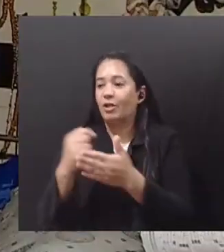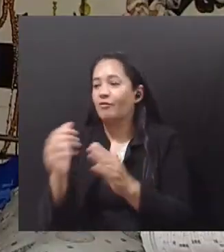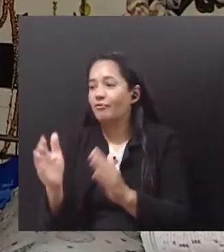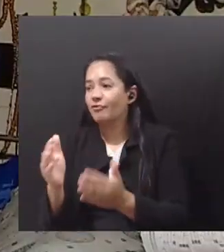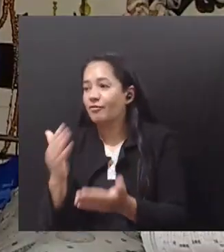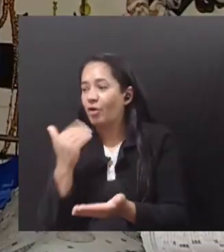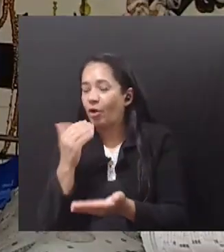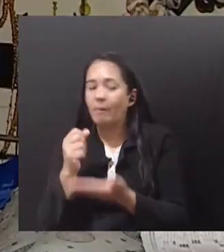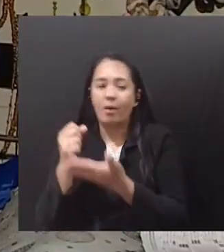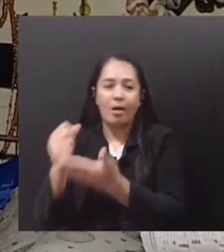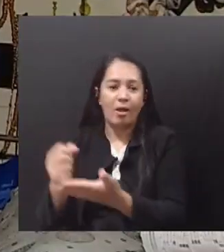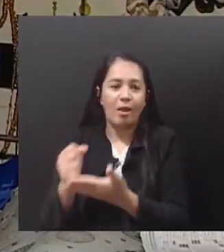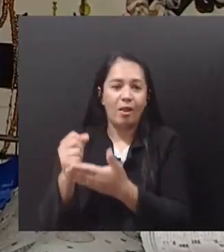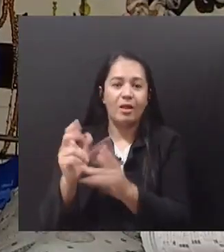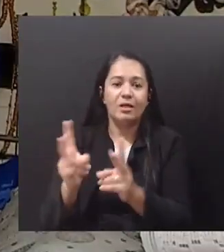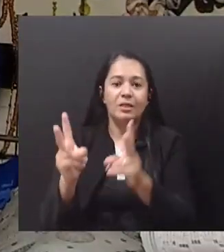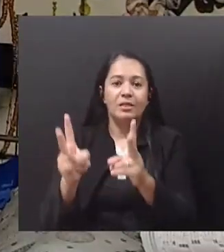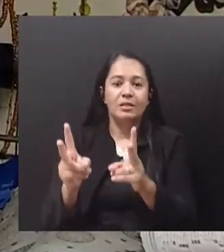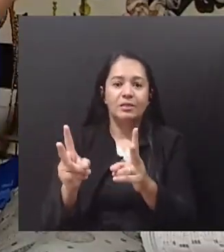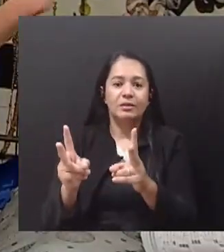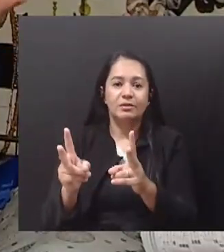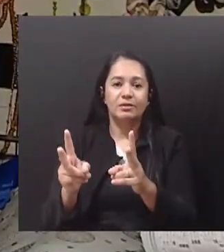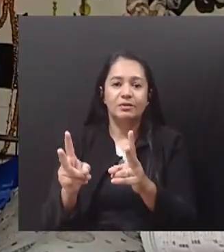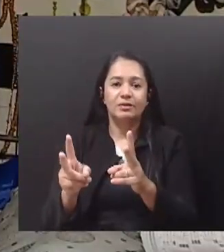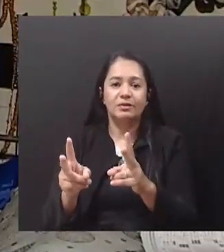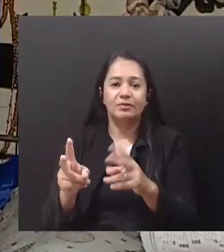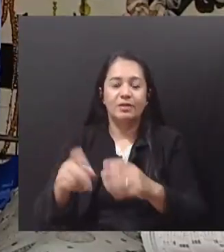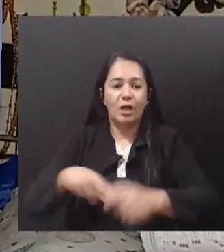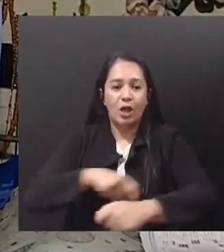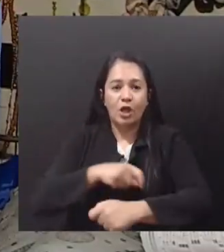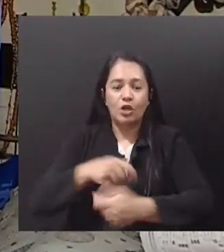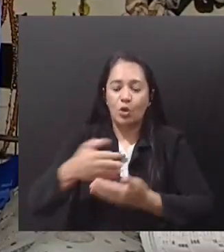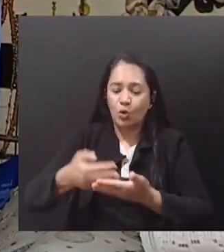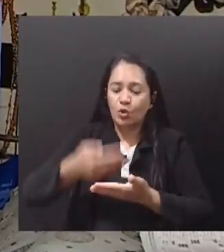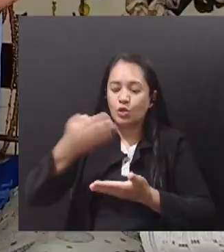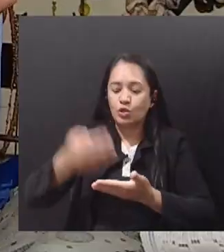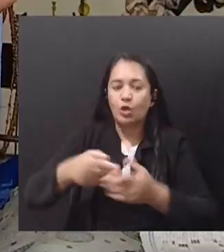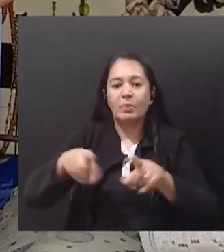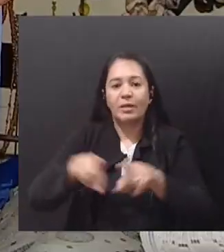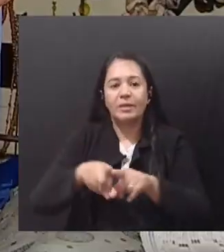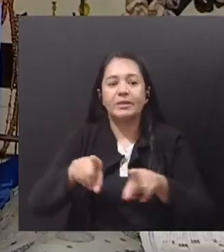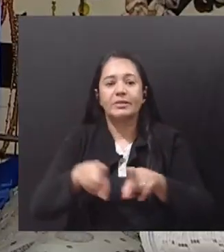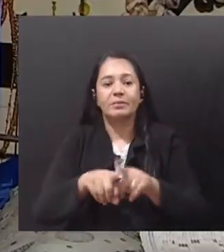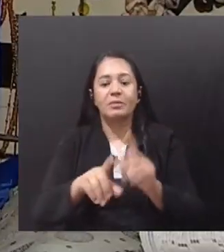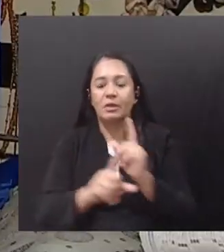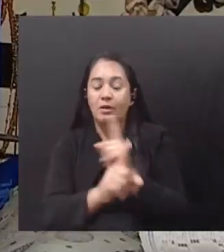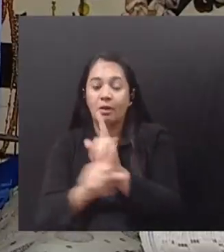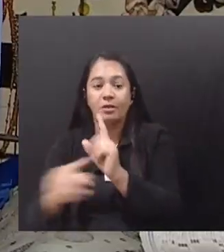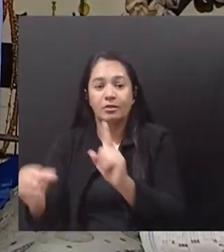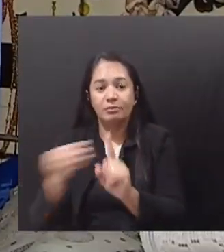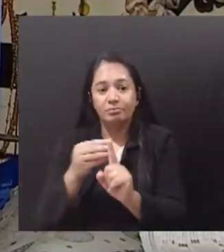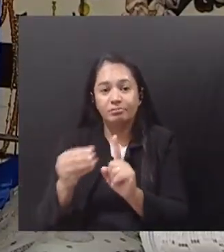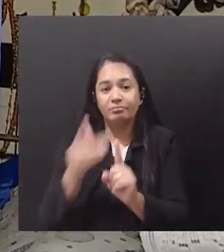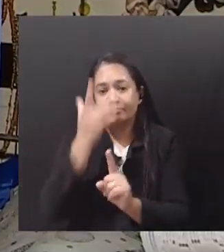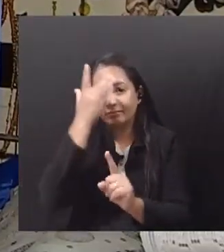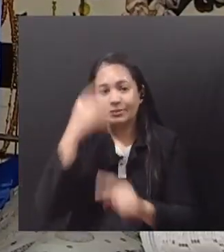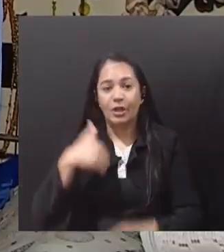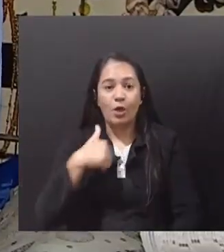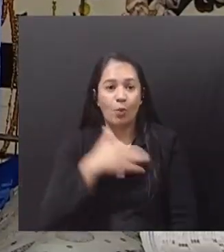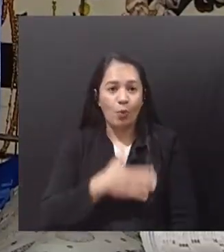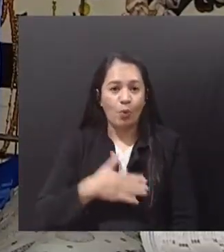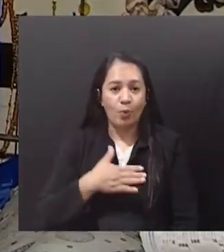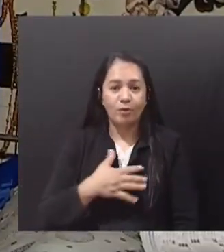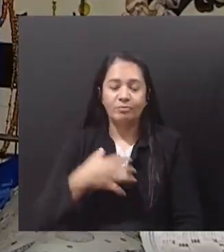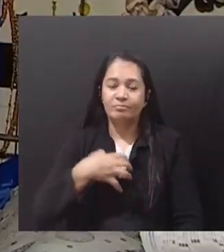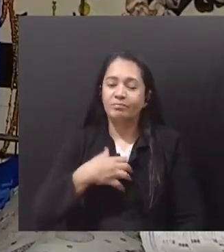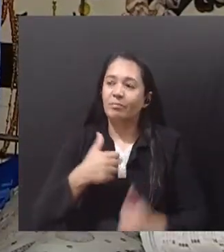tempo, e eu faço sopa no outro lugar também, que atende pessoas vulneráveis. Então, assim, eu gosto, eu me sinto bem